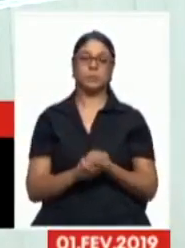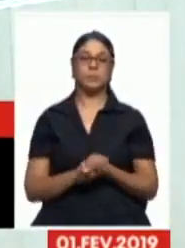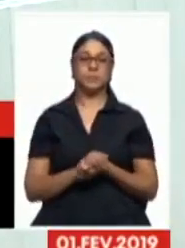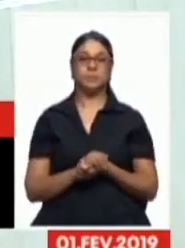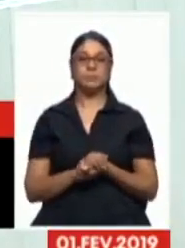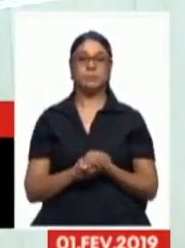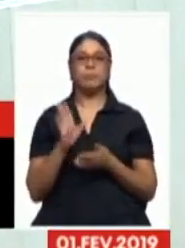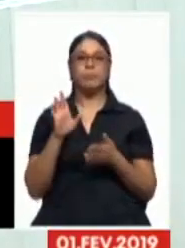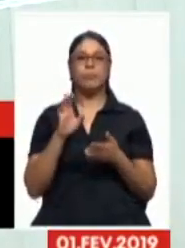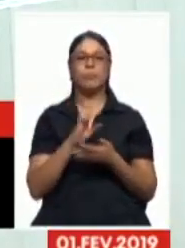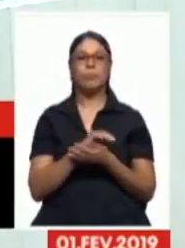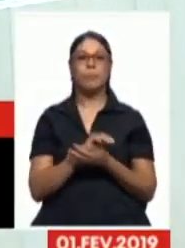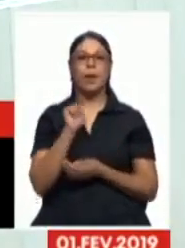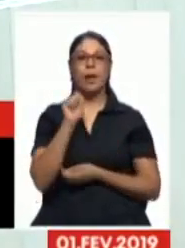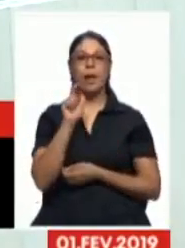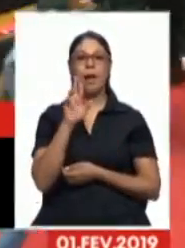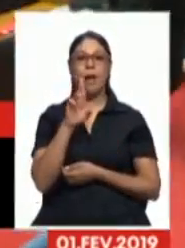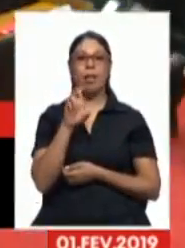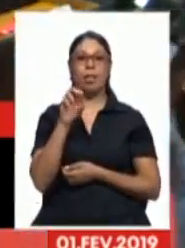Santiago Filho.